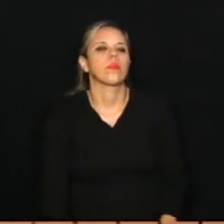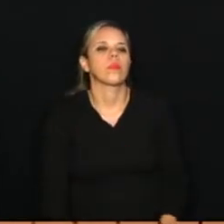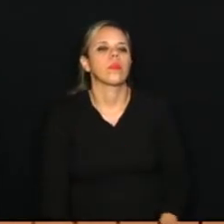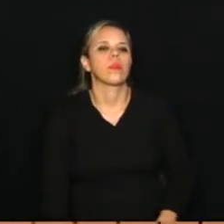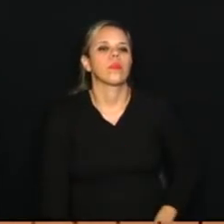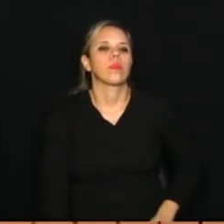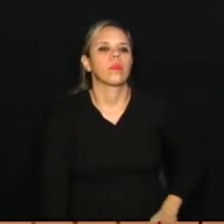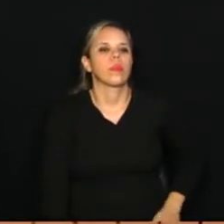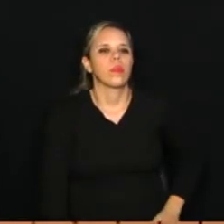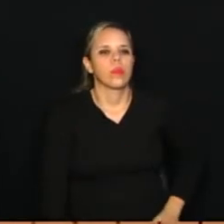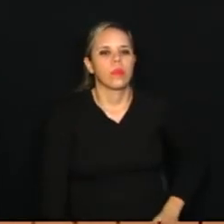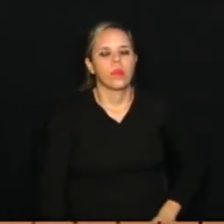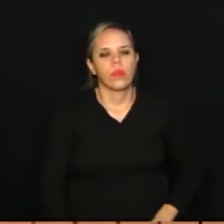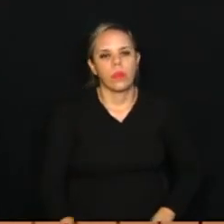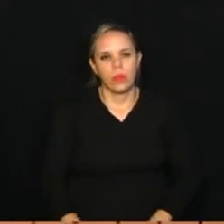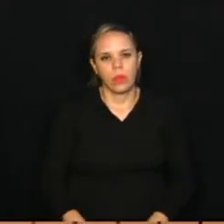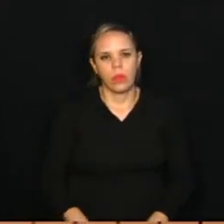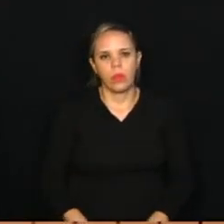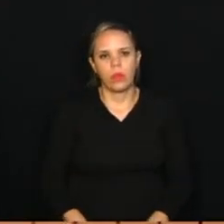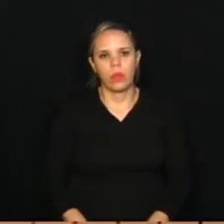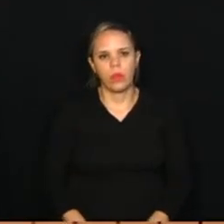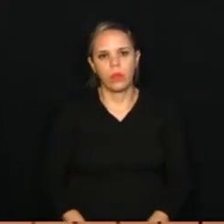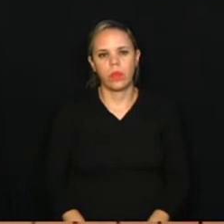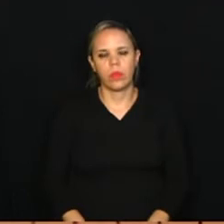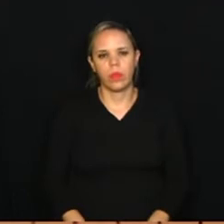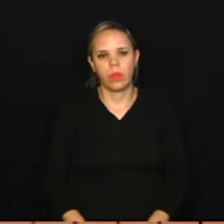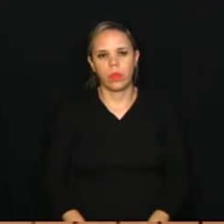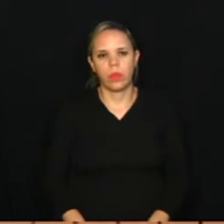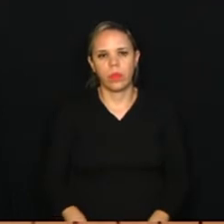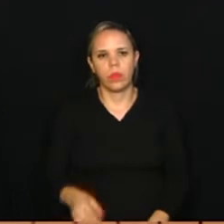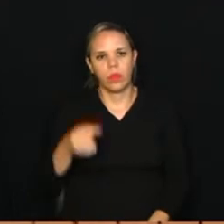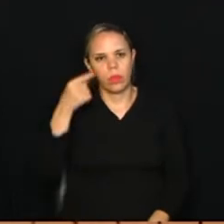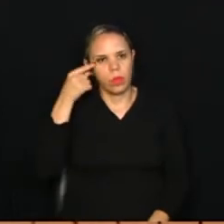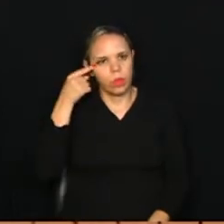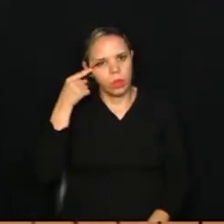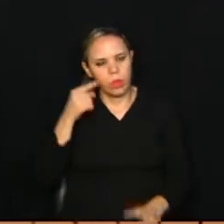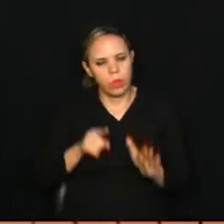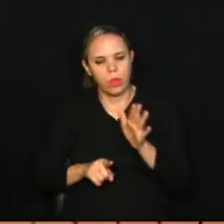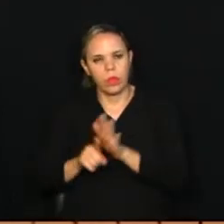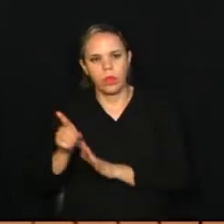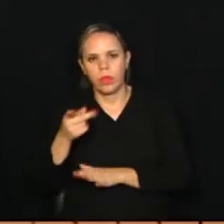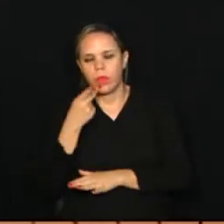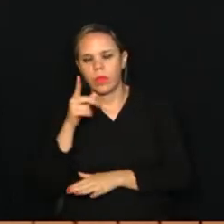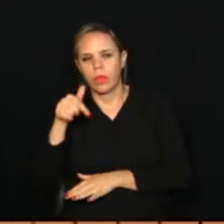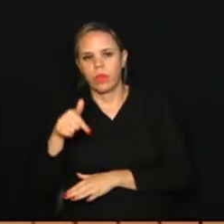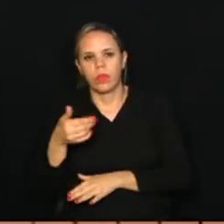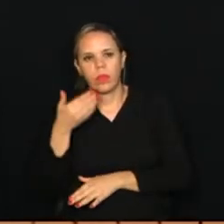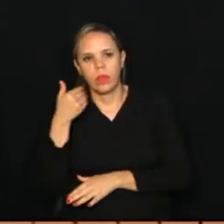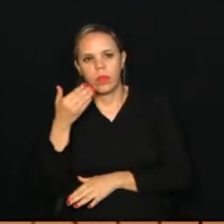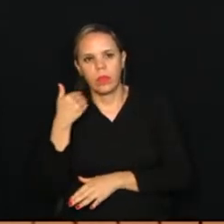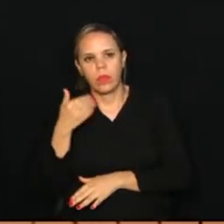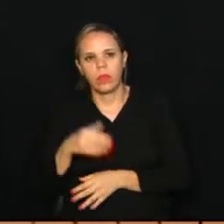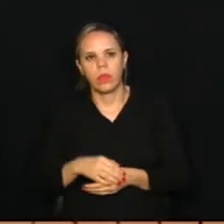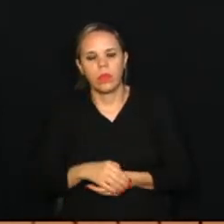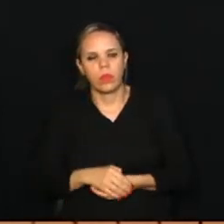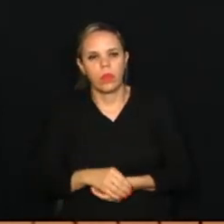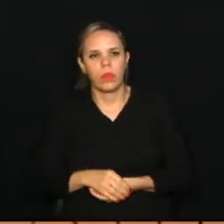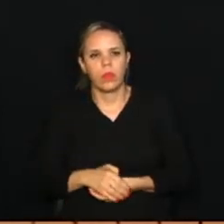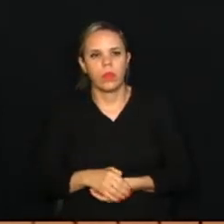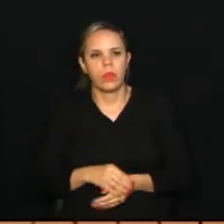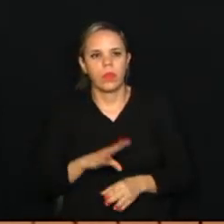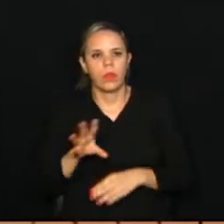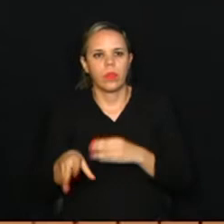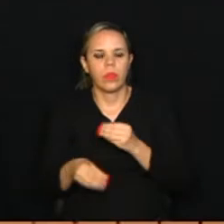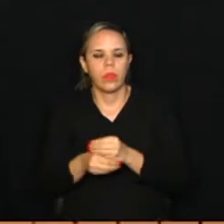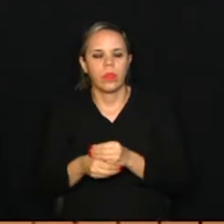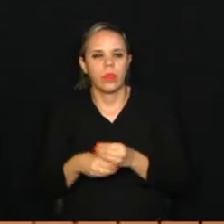Aguchi, né? Eu vou passar para o Swift fazer a pergunta e já aproveitando, complementando